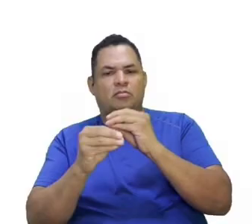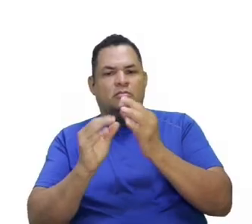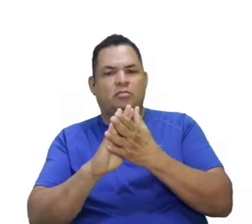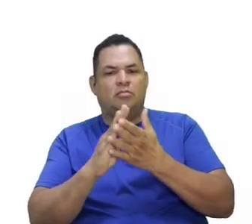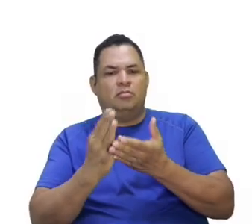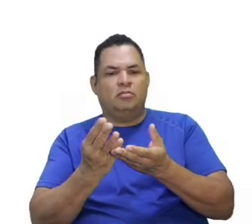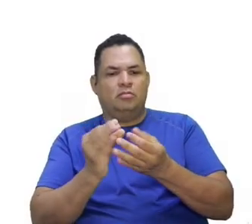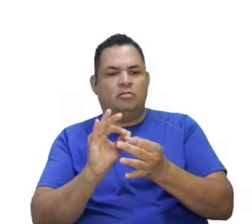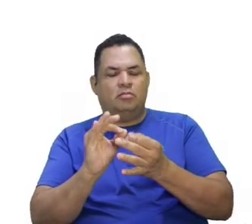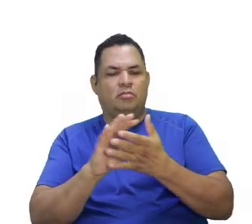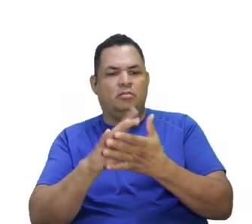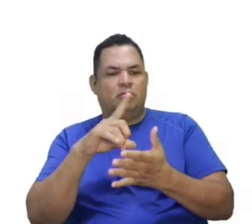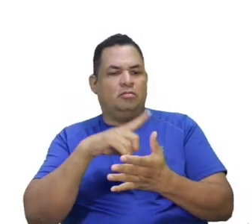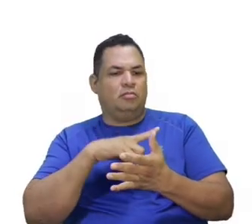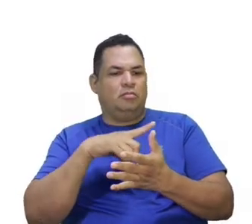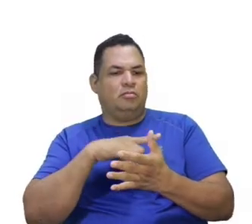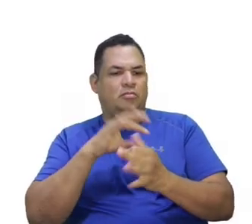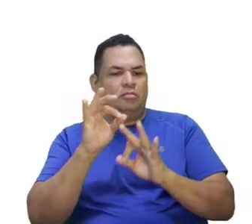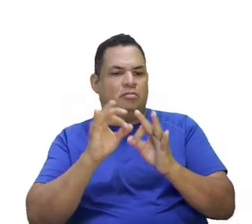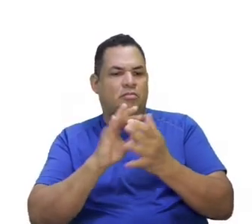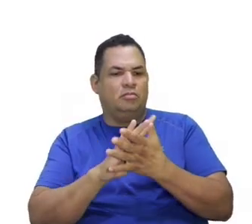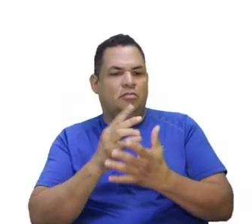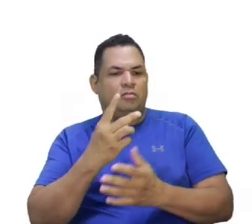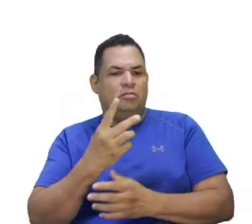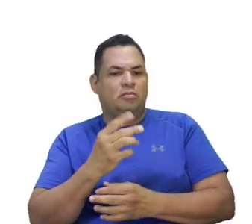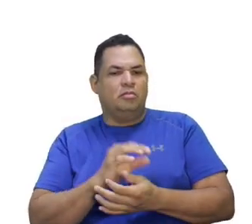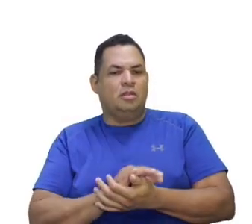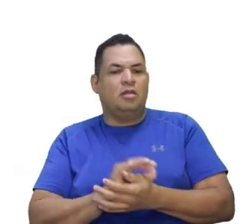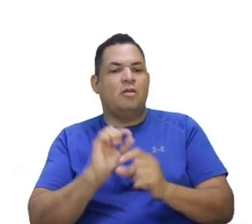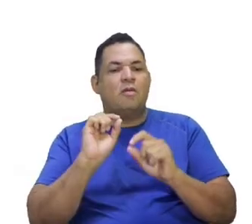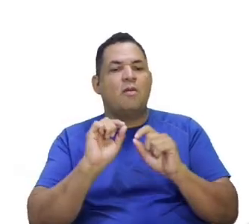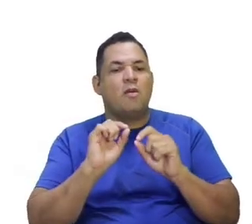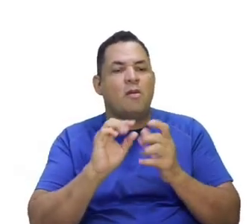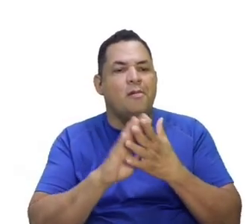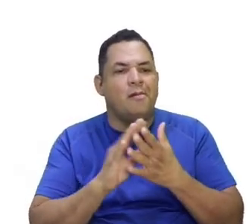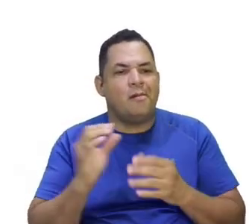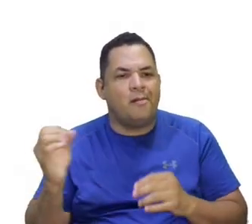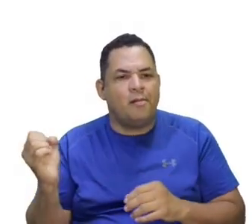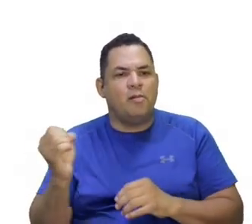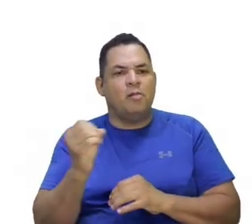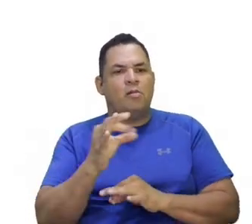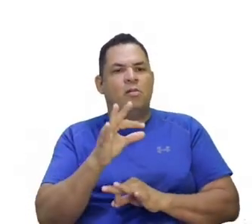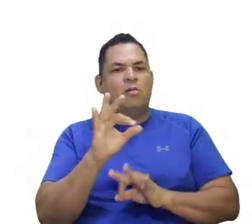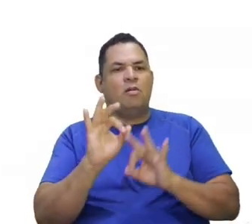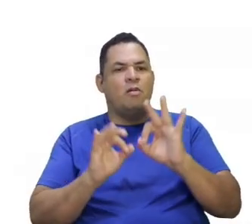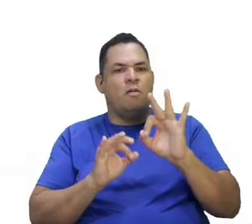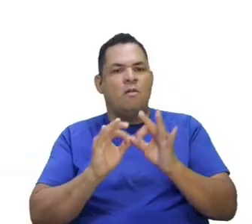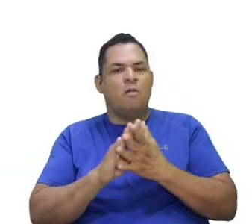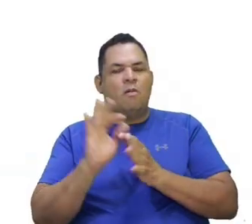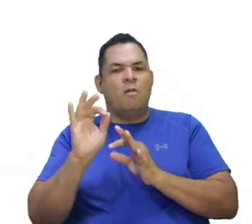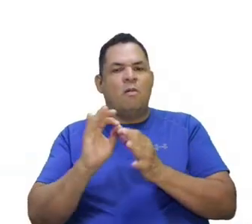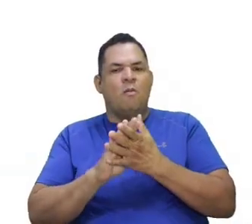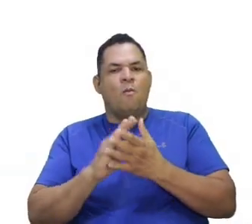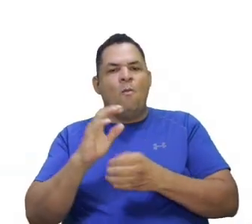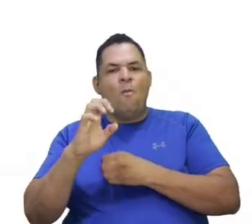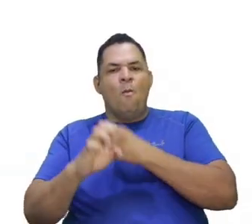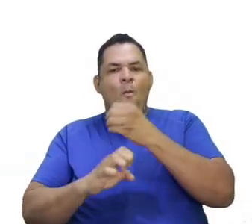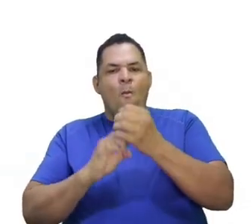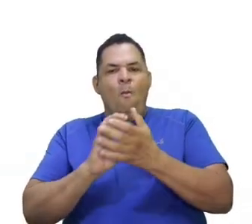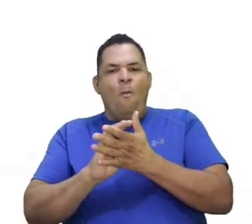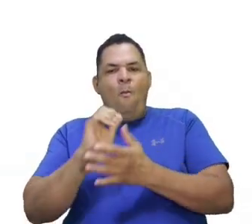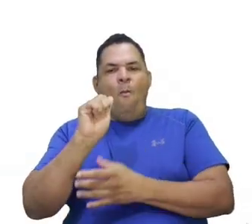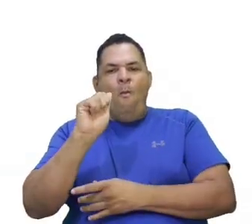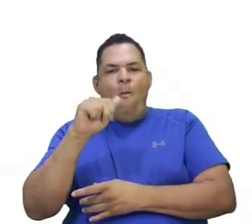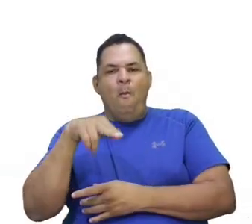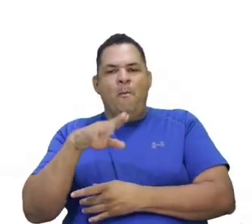eu vou receber esses elétrons nesse subnível aqui. Então, a nova configuração eletrônica para esse ânion